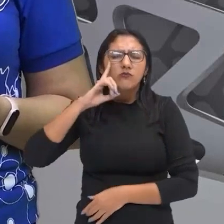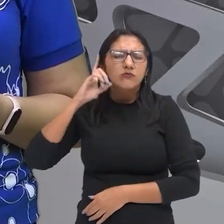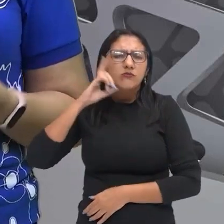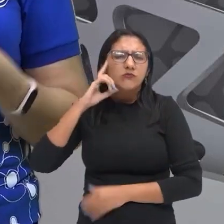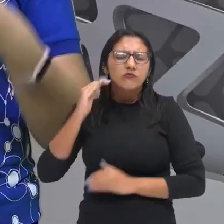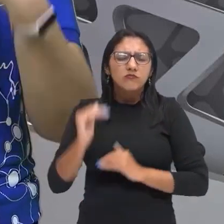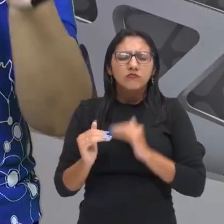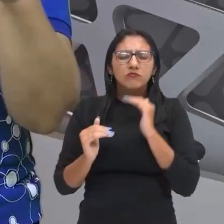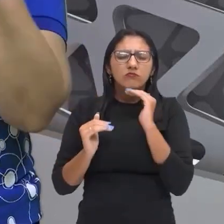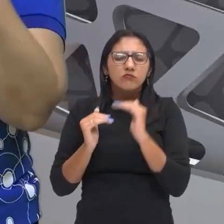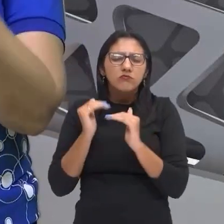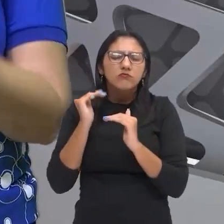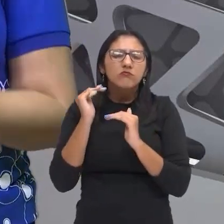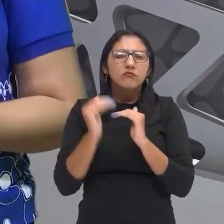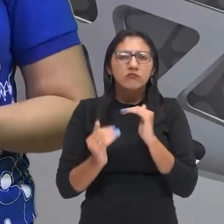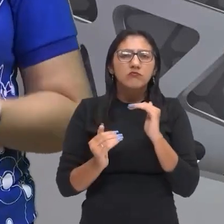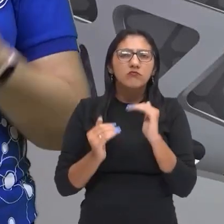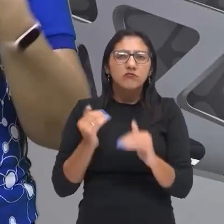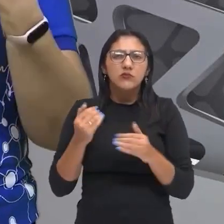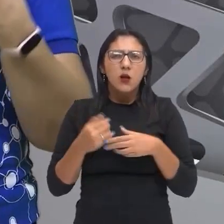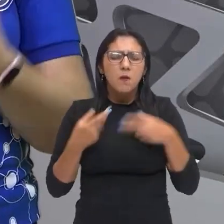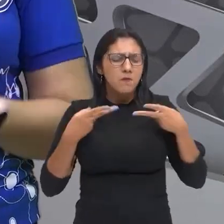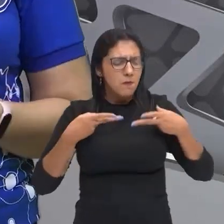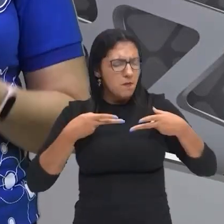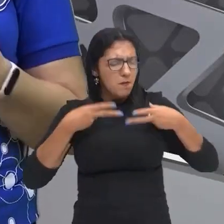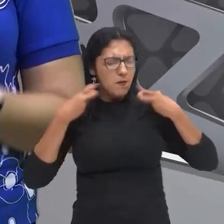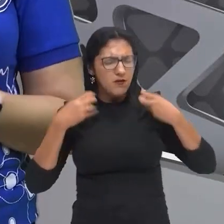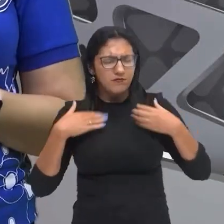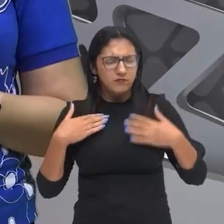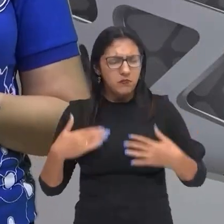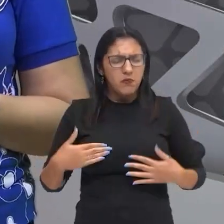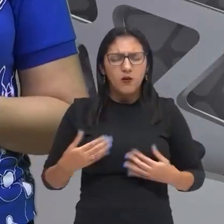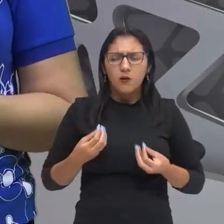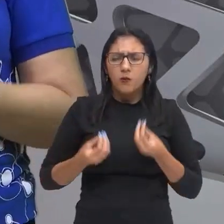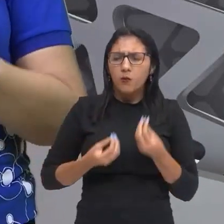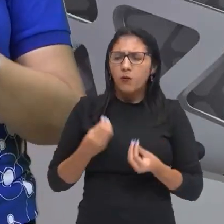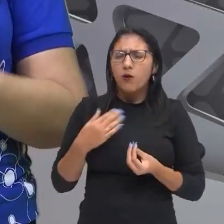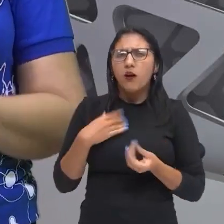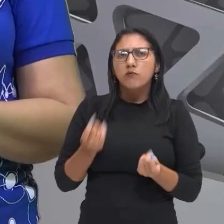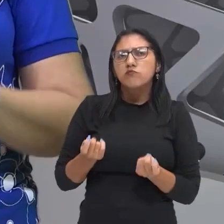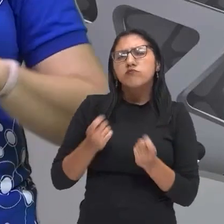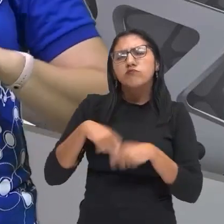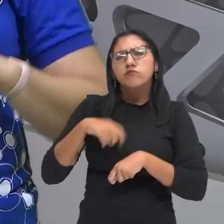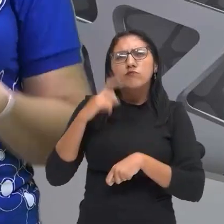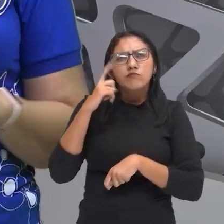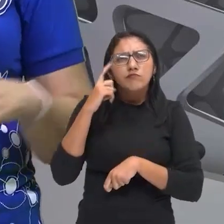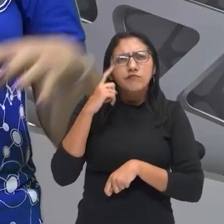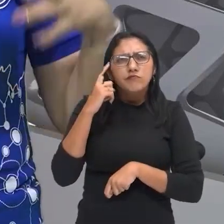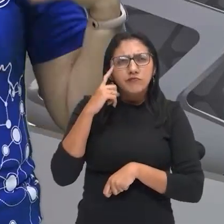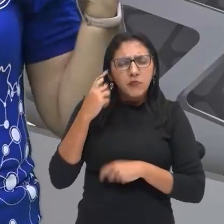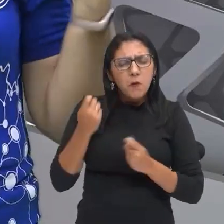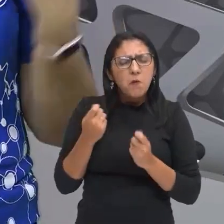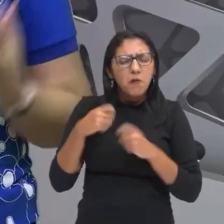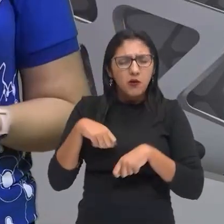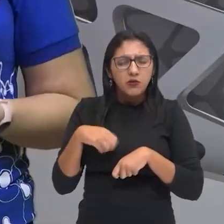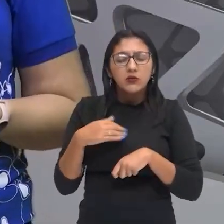continuamente. A gente possa perceber as nossas potencialidades e também as nossas